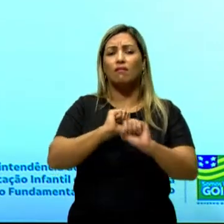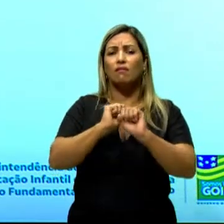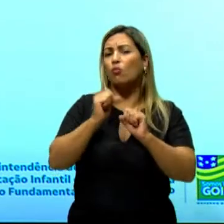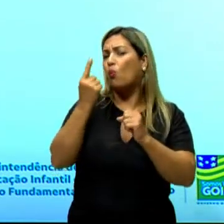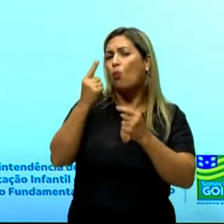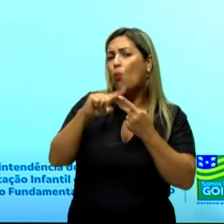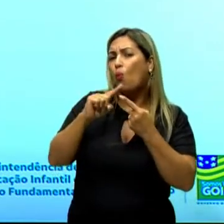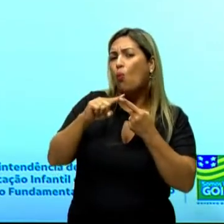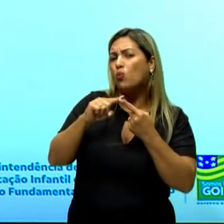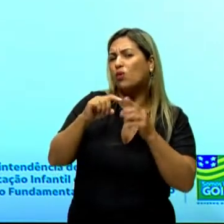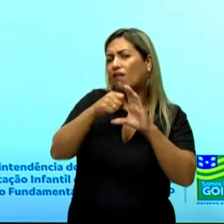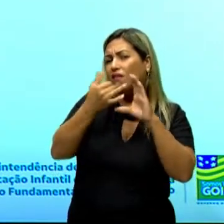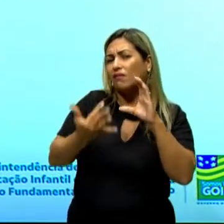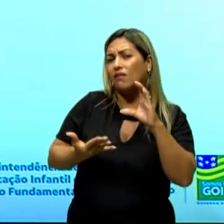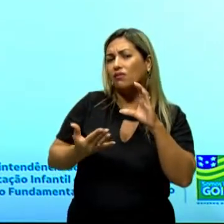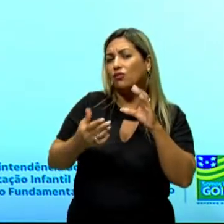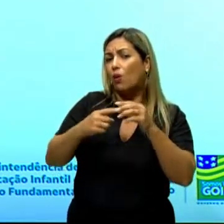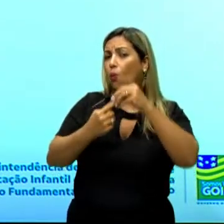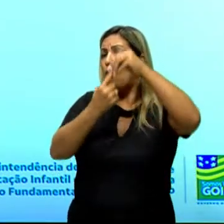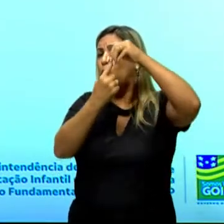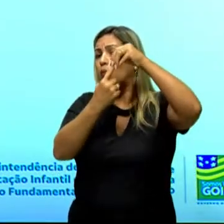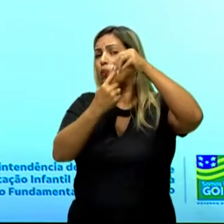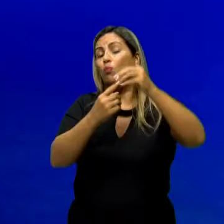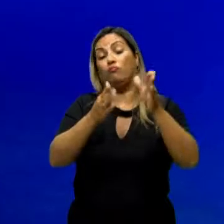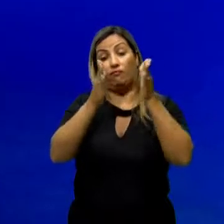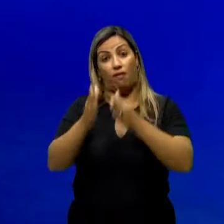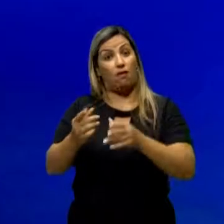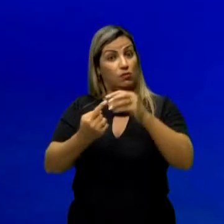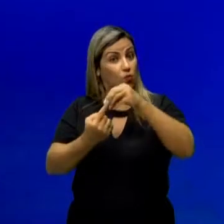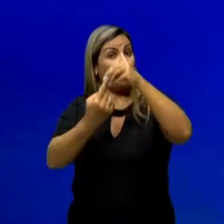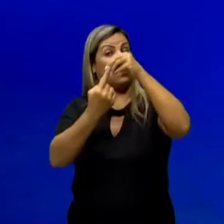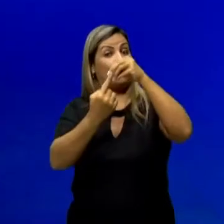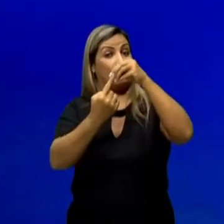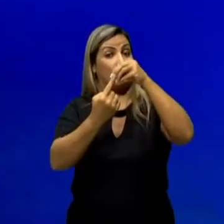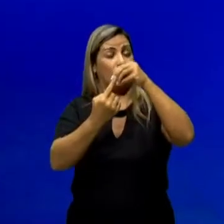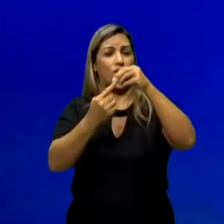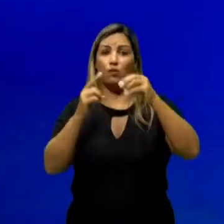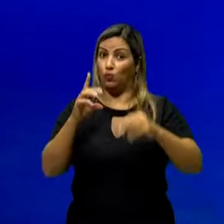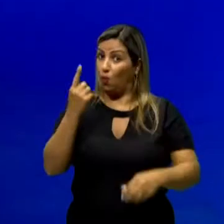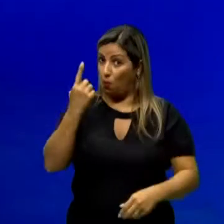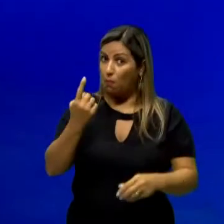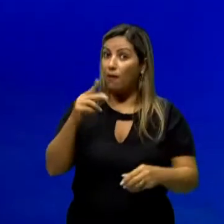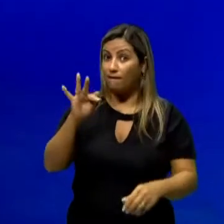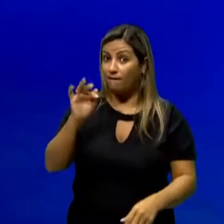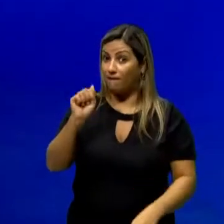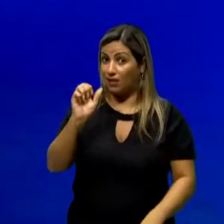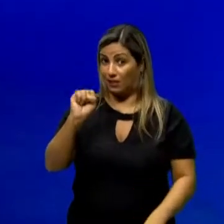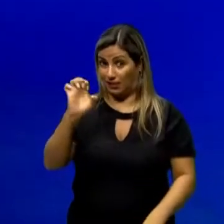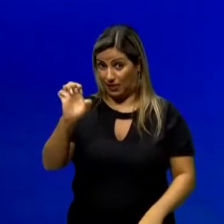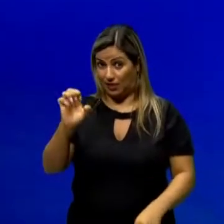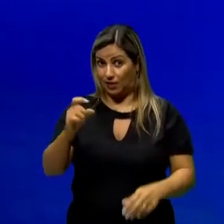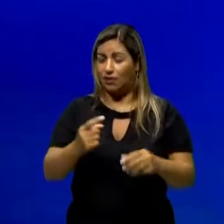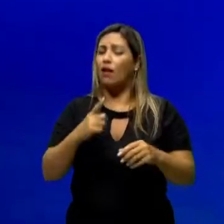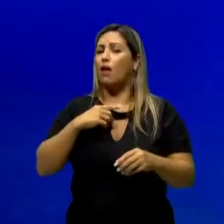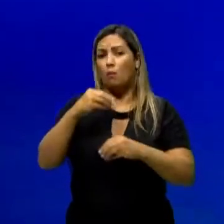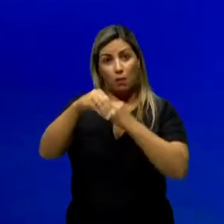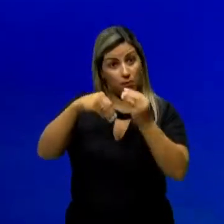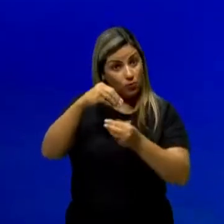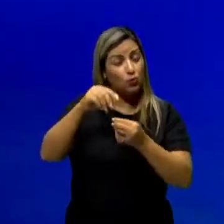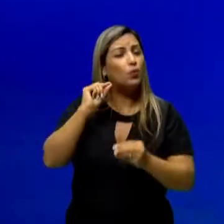aspecto único, ou seja, somente uma fase. Por ter somente uma fase, trata-se de uma